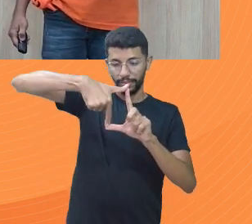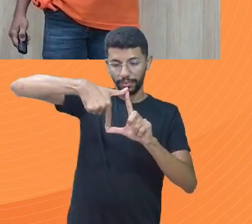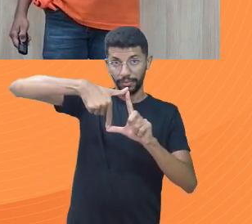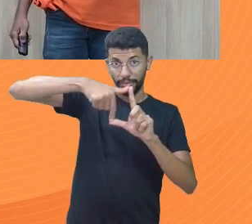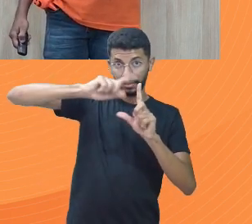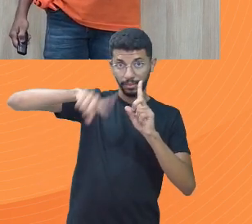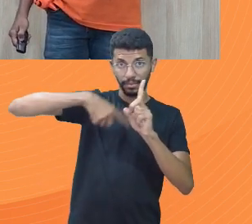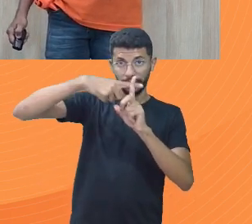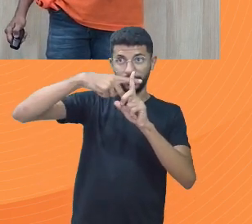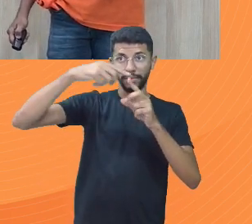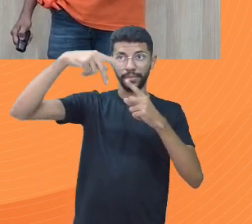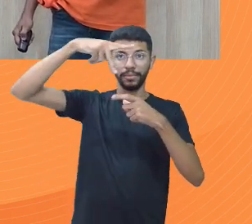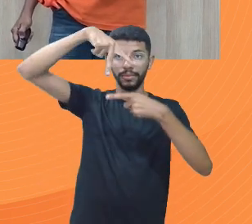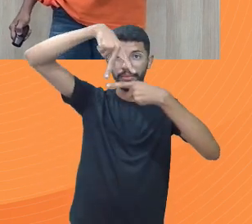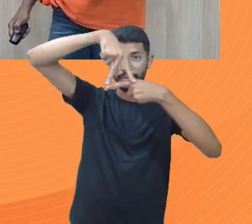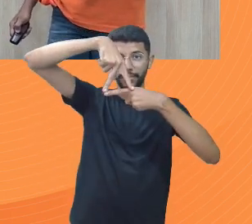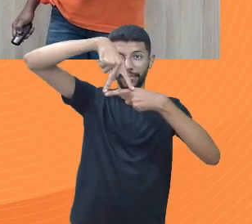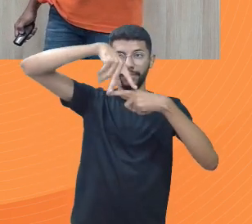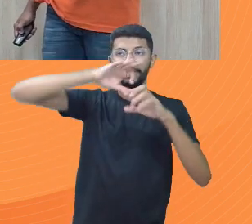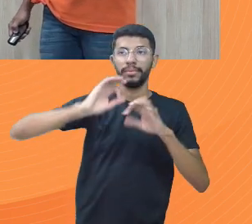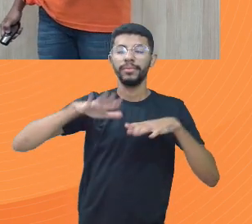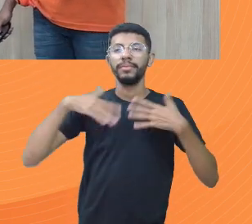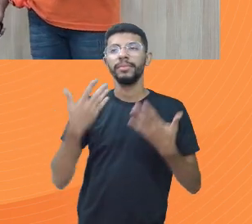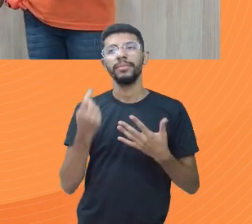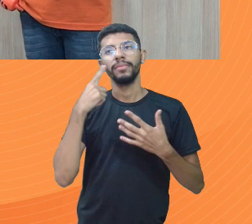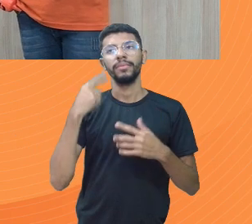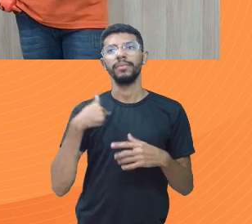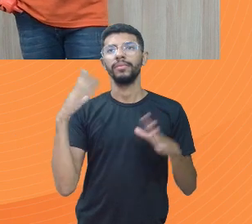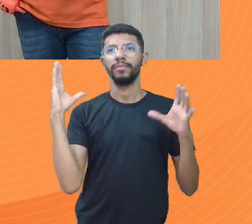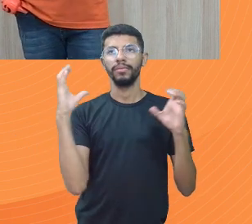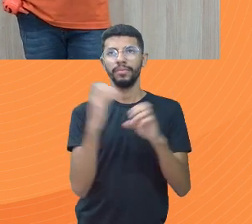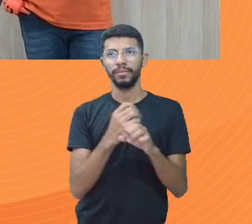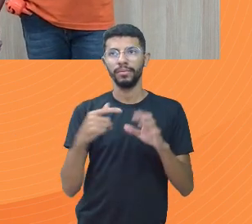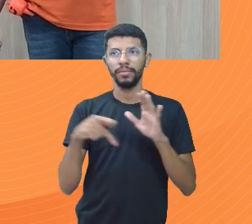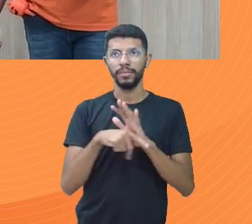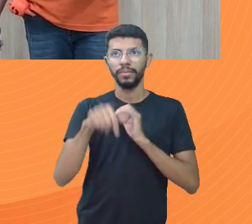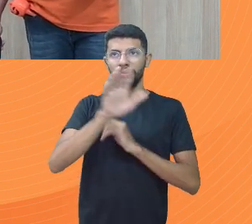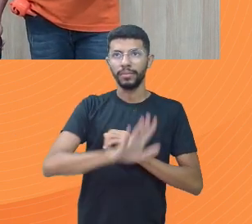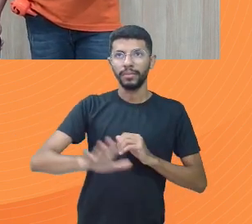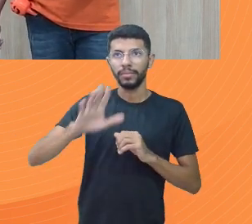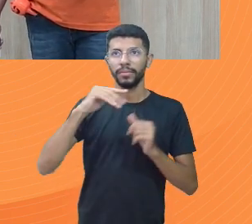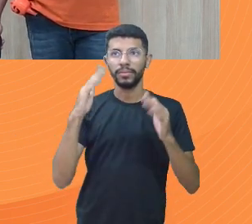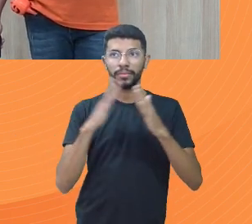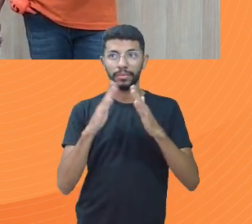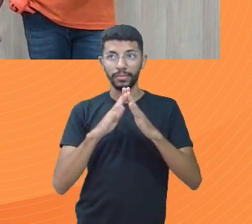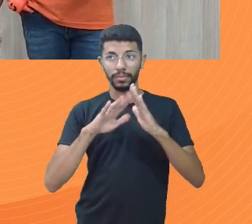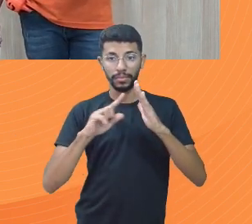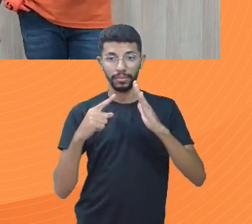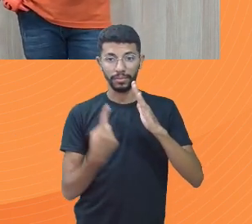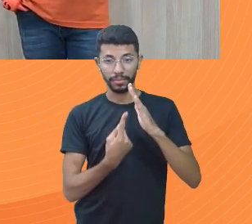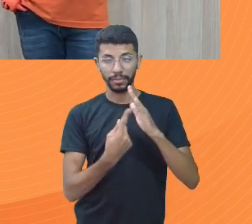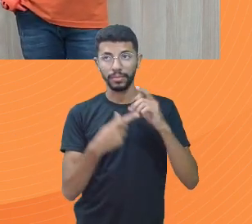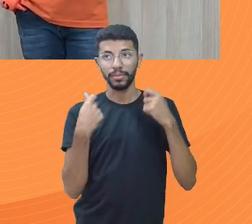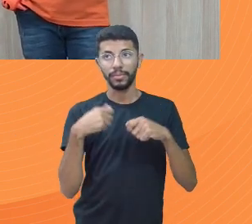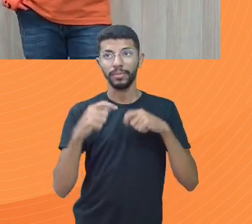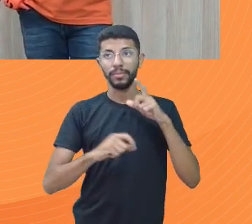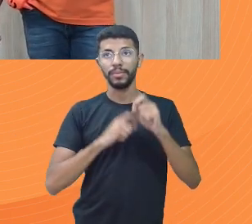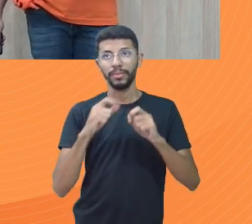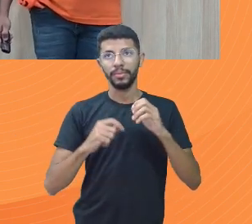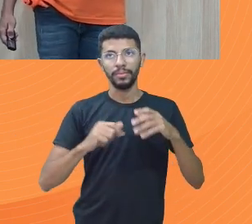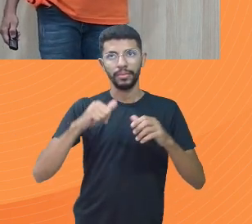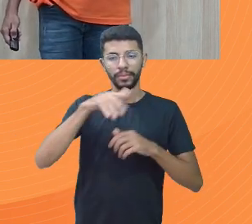triângulo. Então, para eu poder calcular a área da minha casa 1, eu vou precisar calcular a área